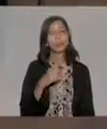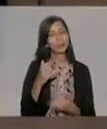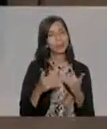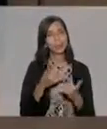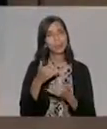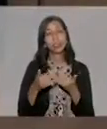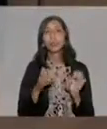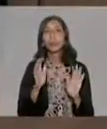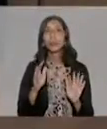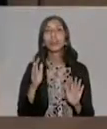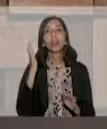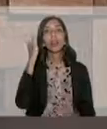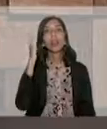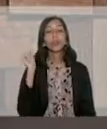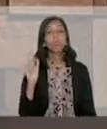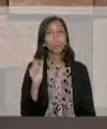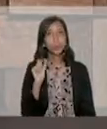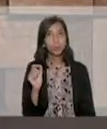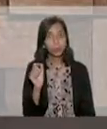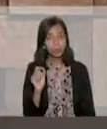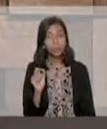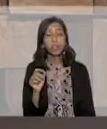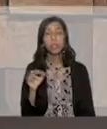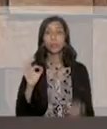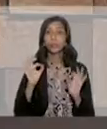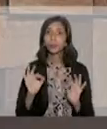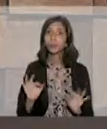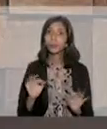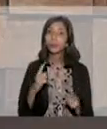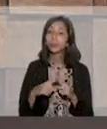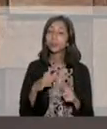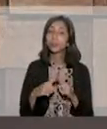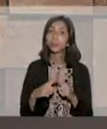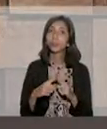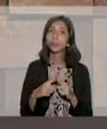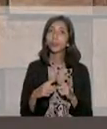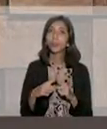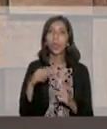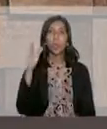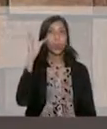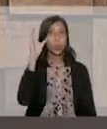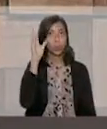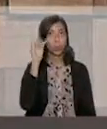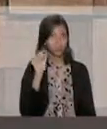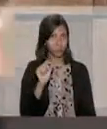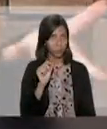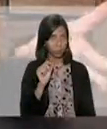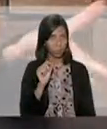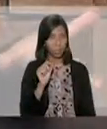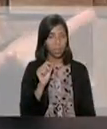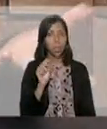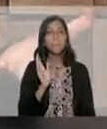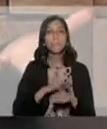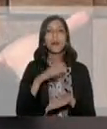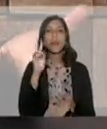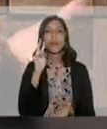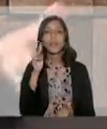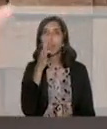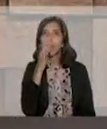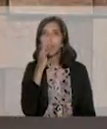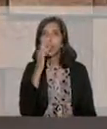Tô brincando, mas o que eu acho é que, de fato, é porque é curioso que quem assiste mais